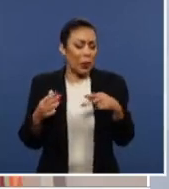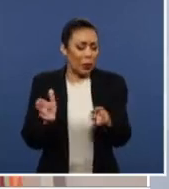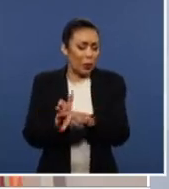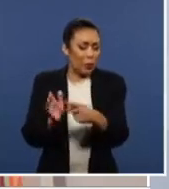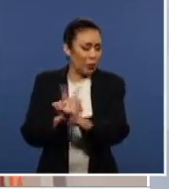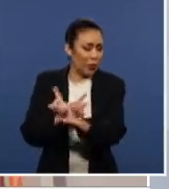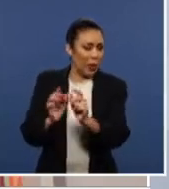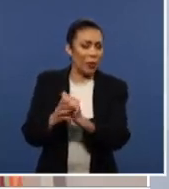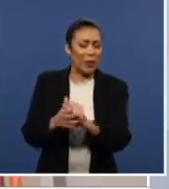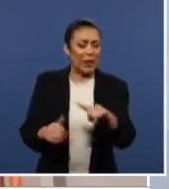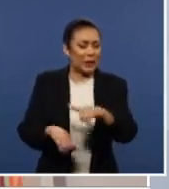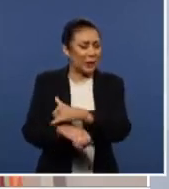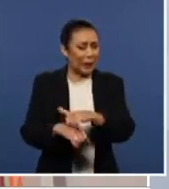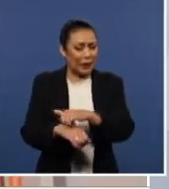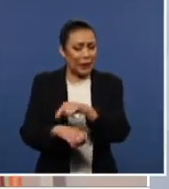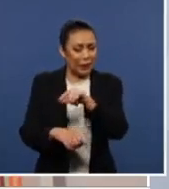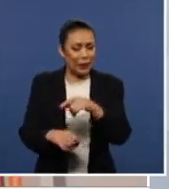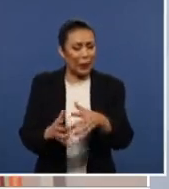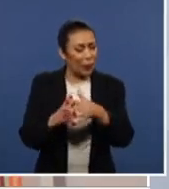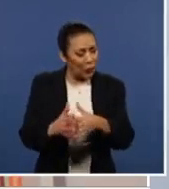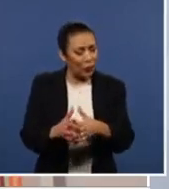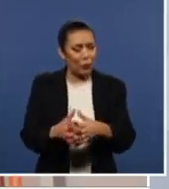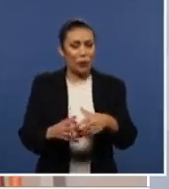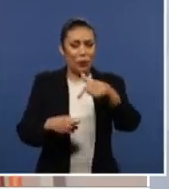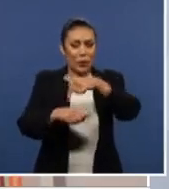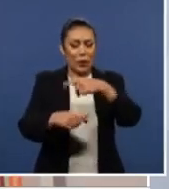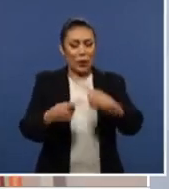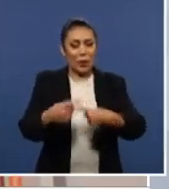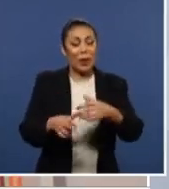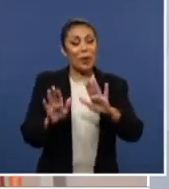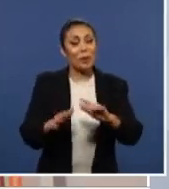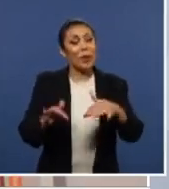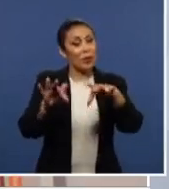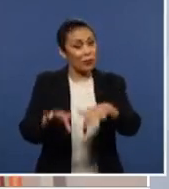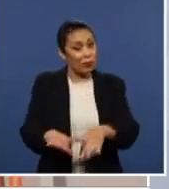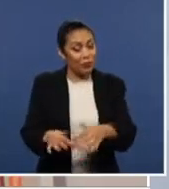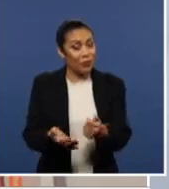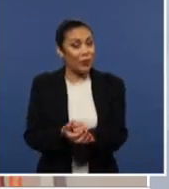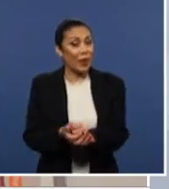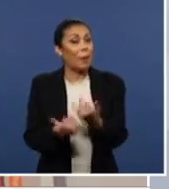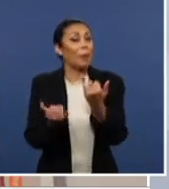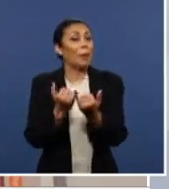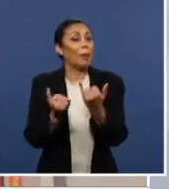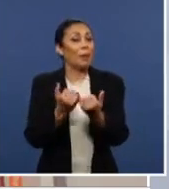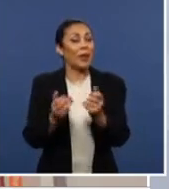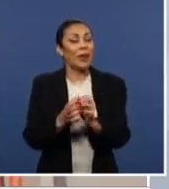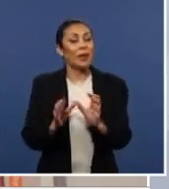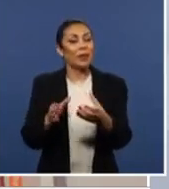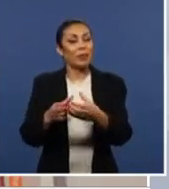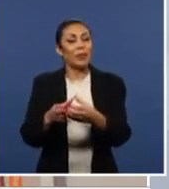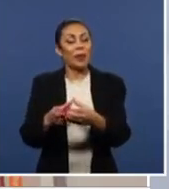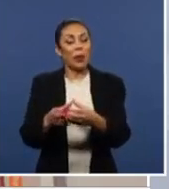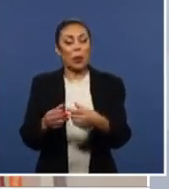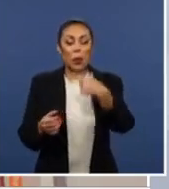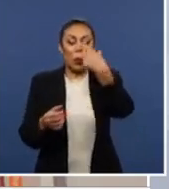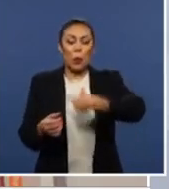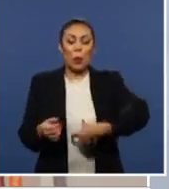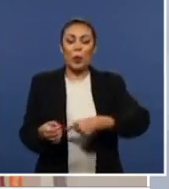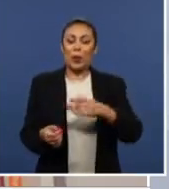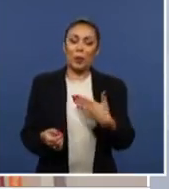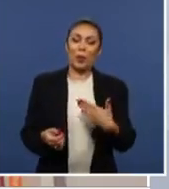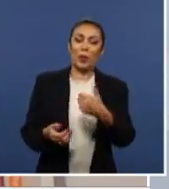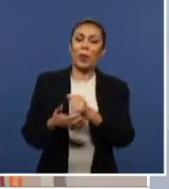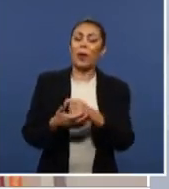foi um pouco, não, bastante confusa no debate, mas ao final, me parece que a claque dele se comportou um pouco melhor. Eu